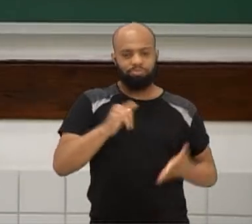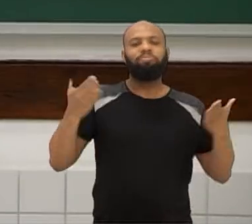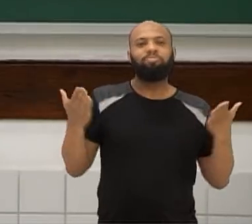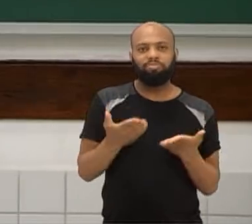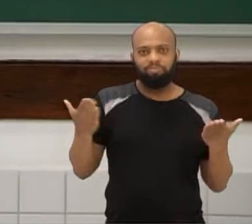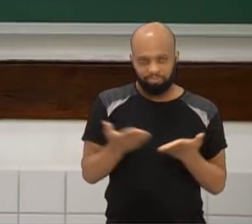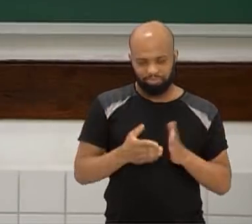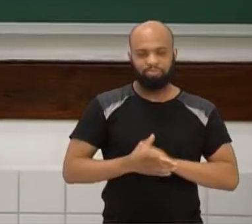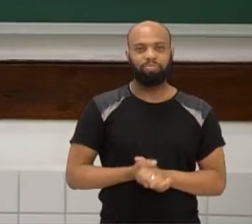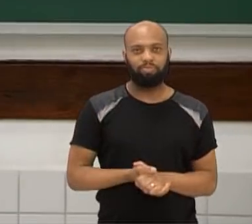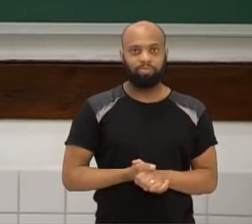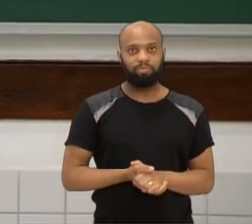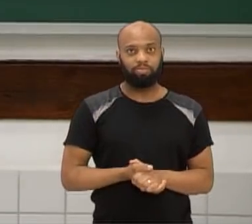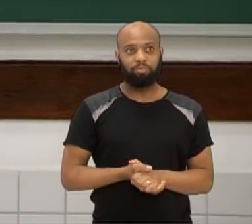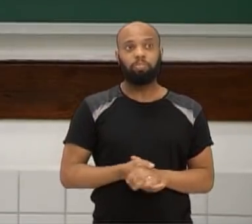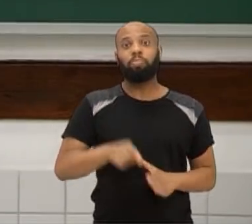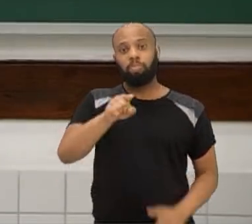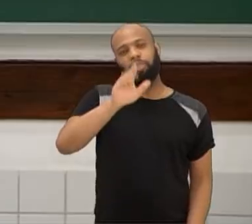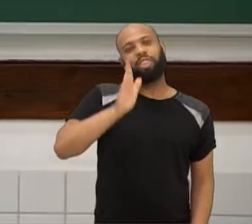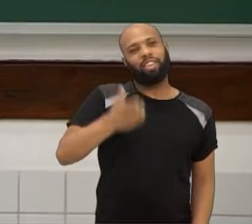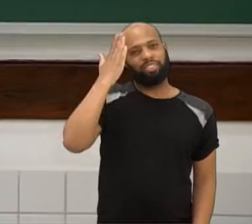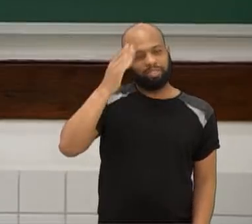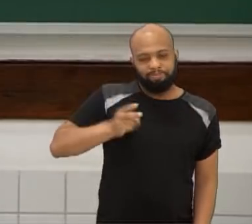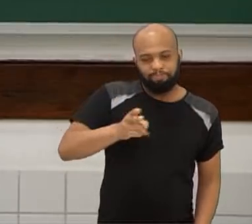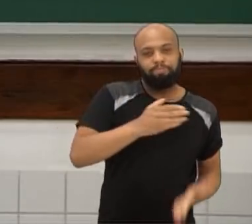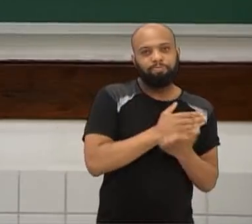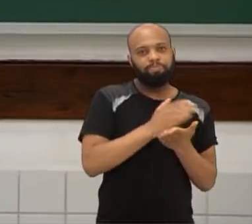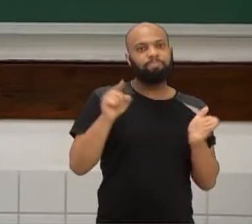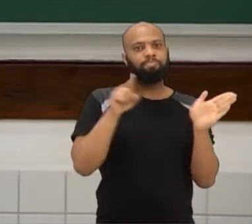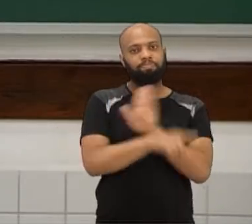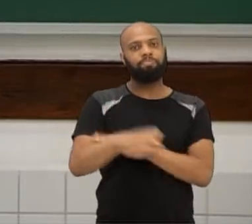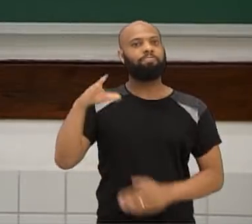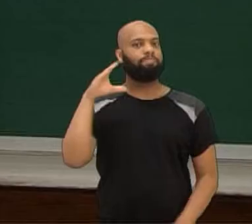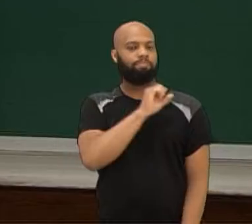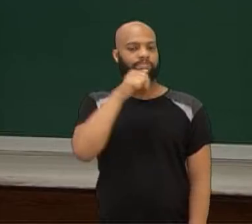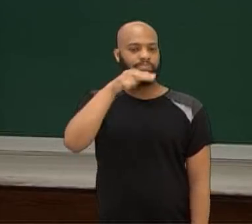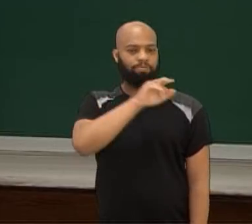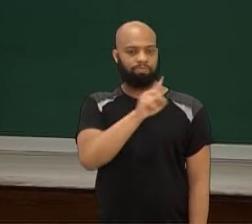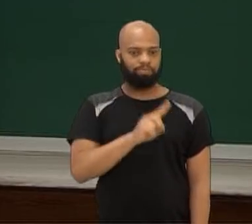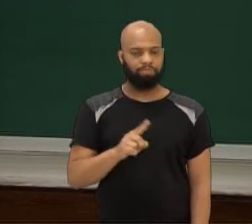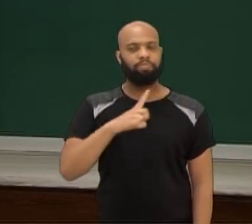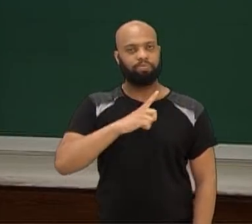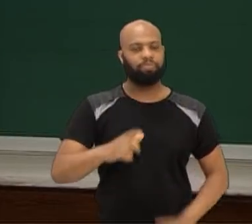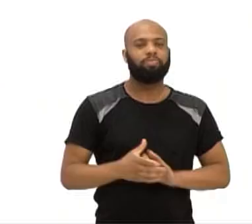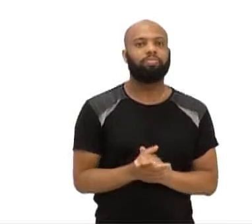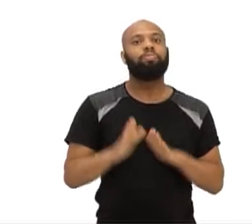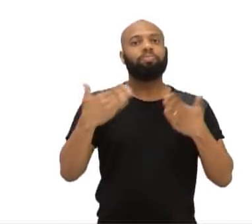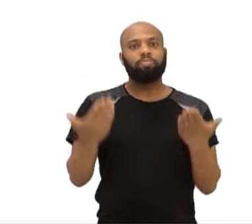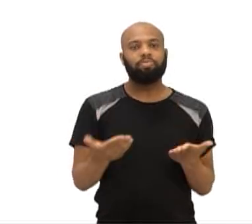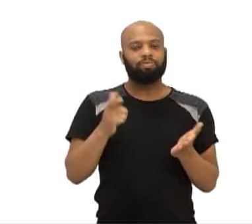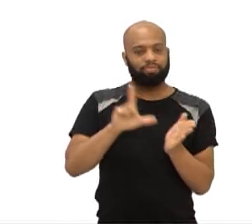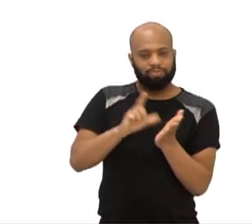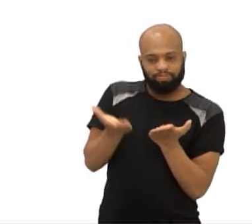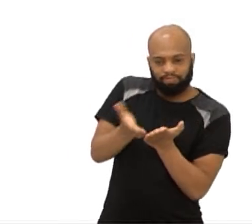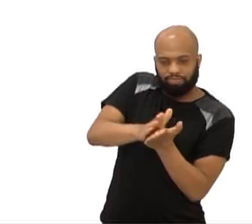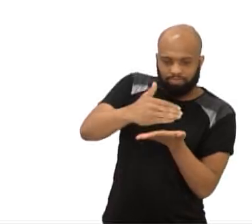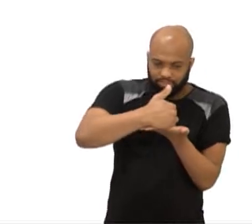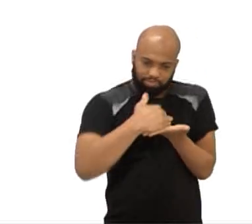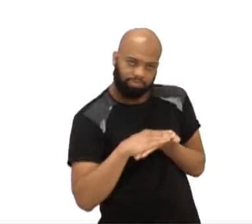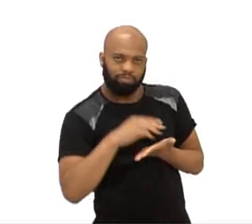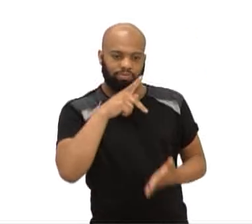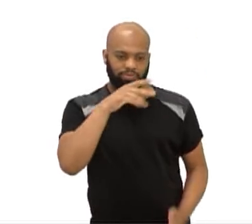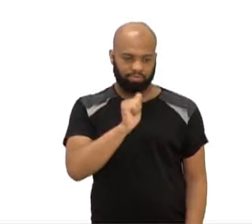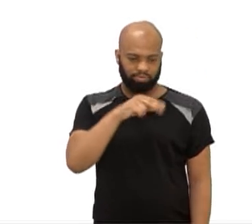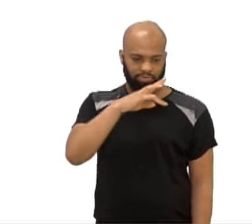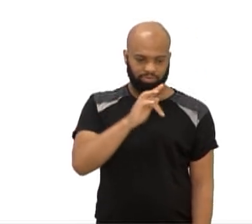fazer na aula de hoje. Como vocês já estão acostumados, é claro que a gente vai começar com um quiz. O panfleto é um gênero que tem